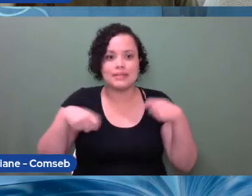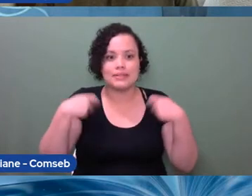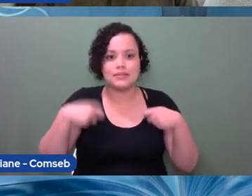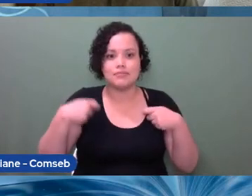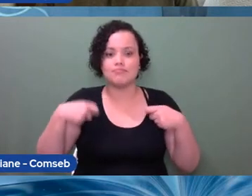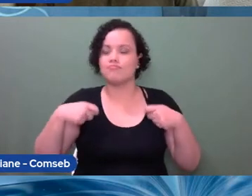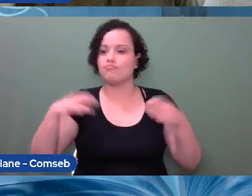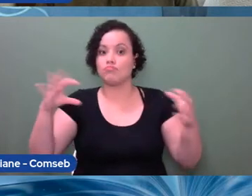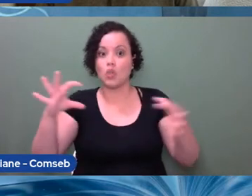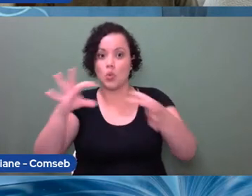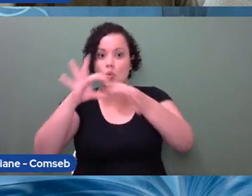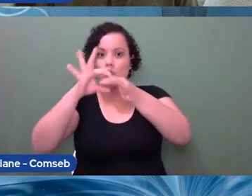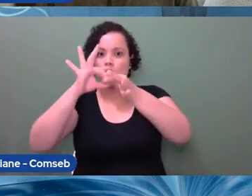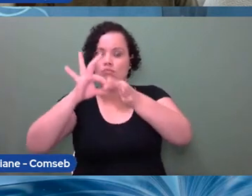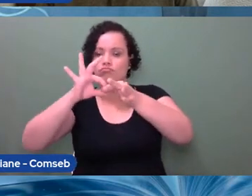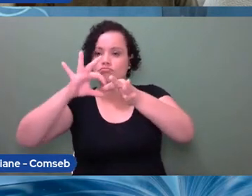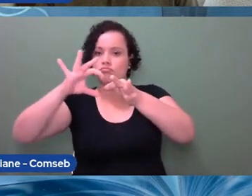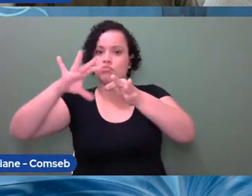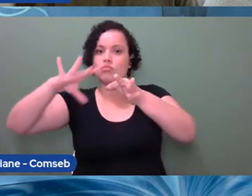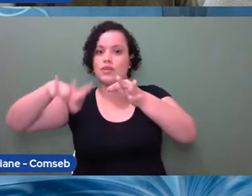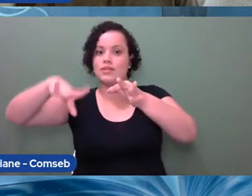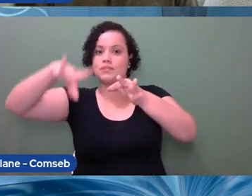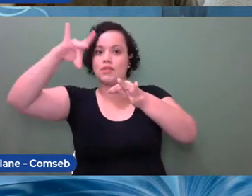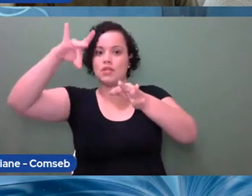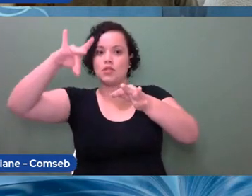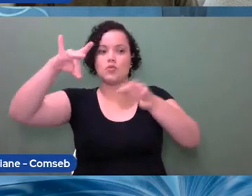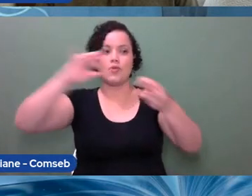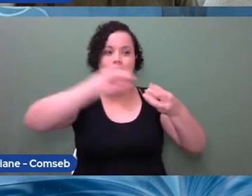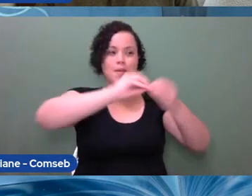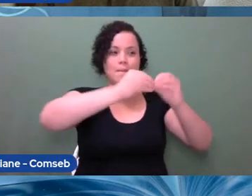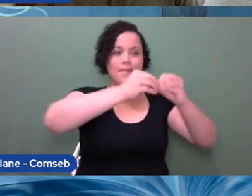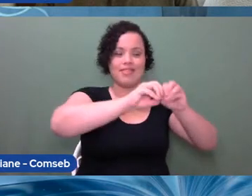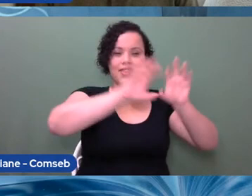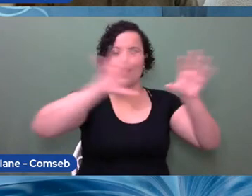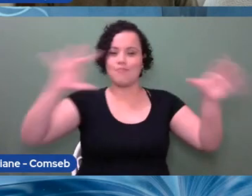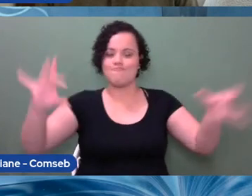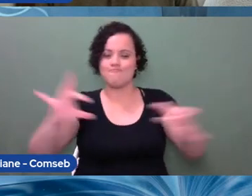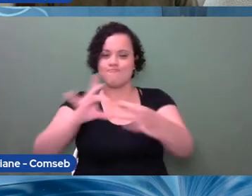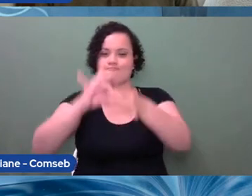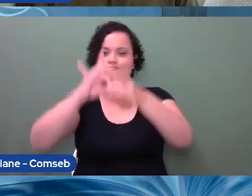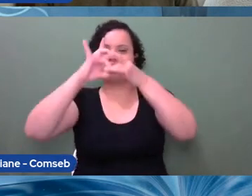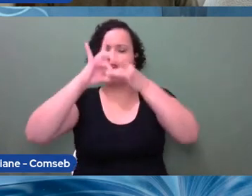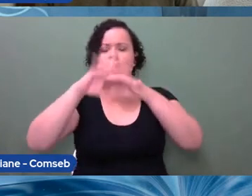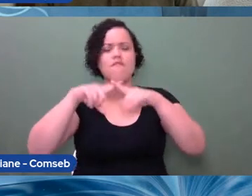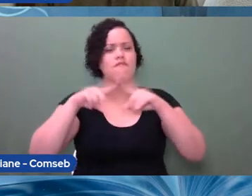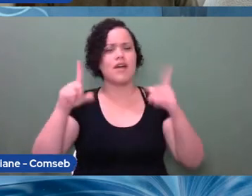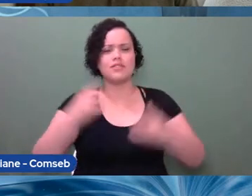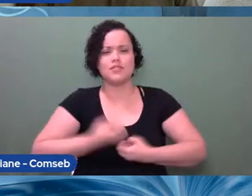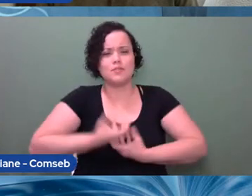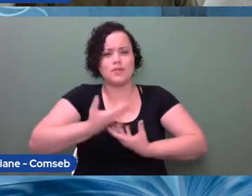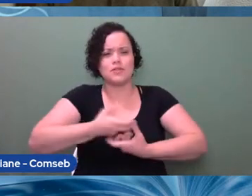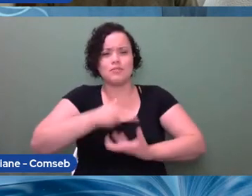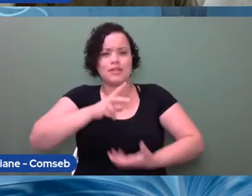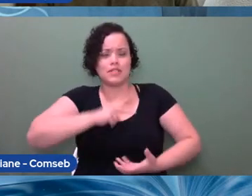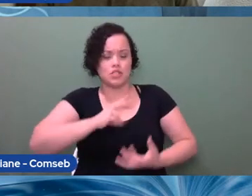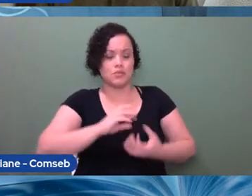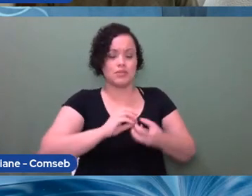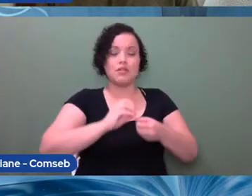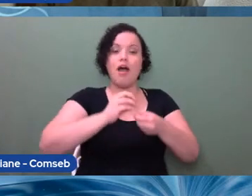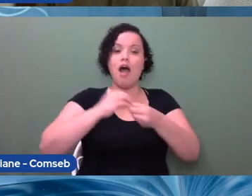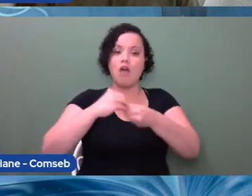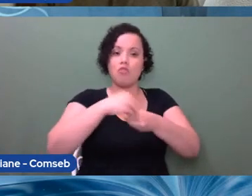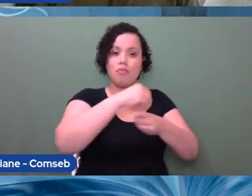intelectualizá-la, vai desde as expressões mais íntimas da intimidade atômica até